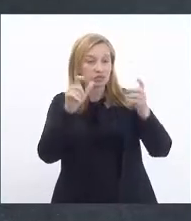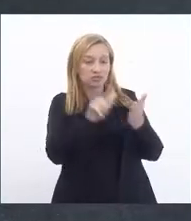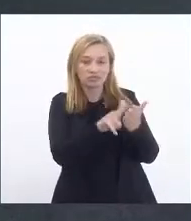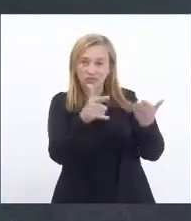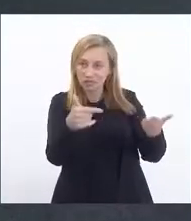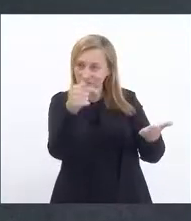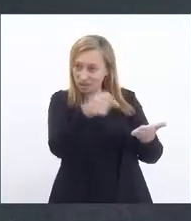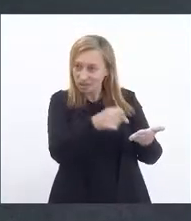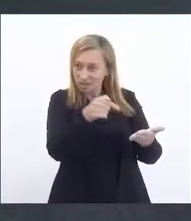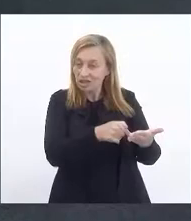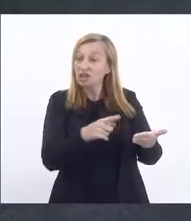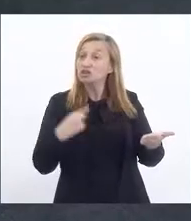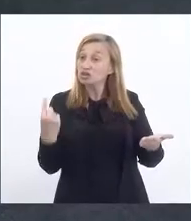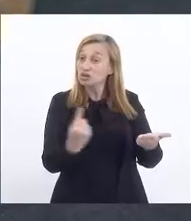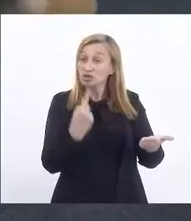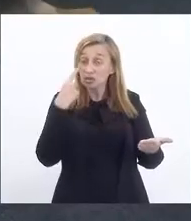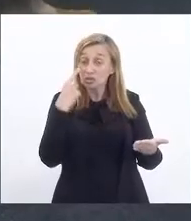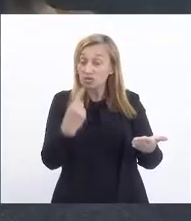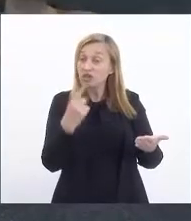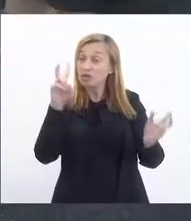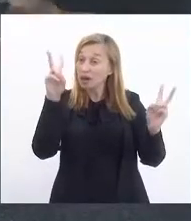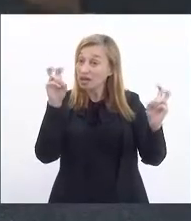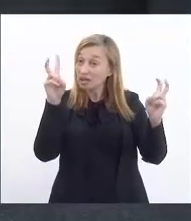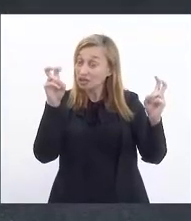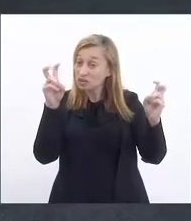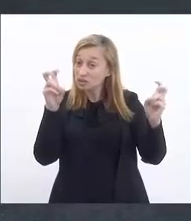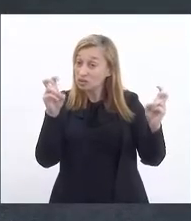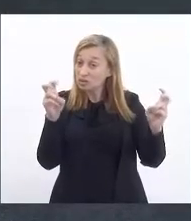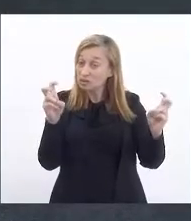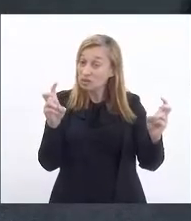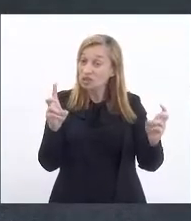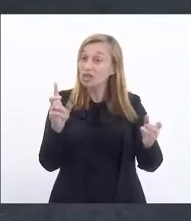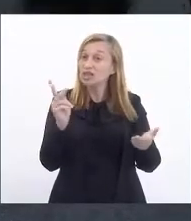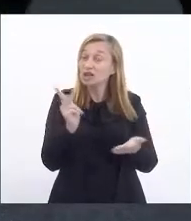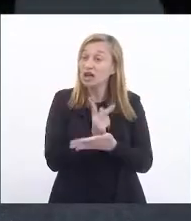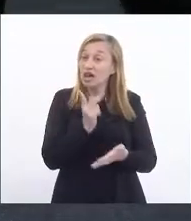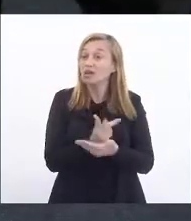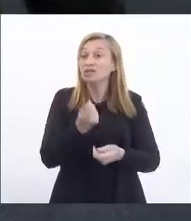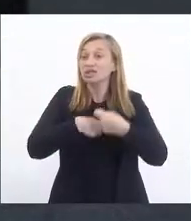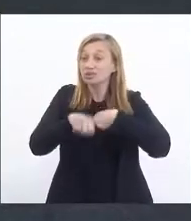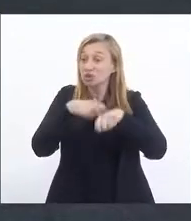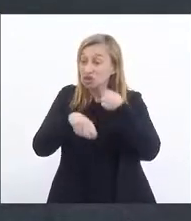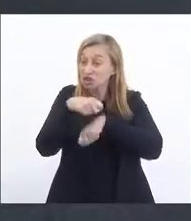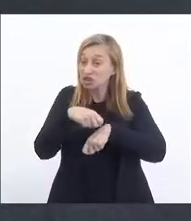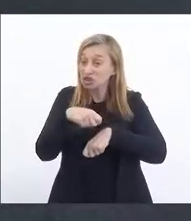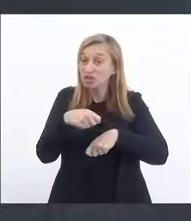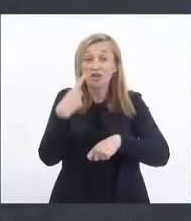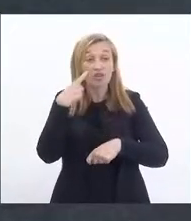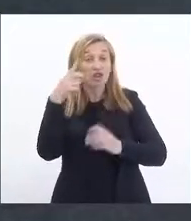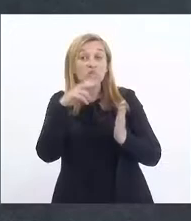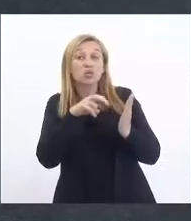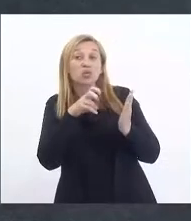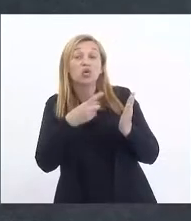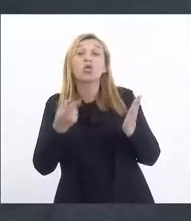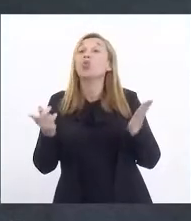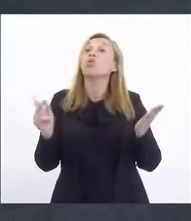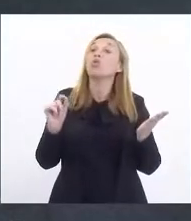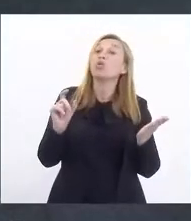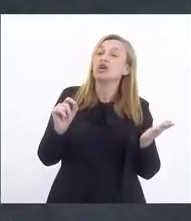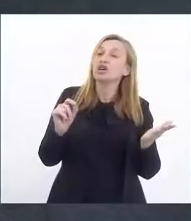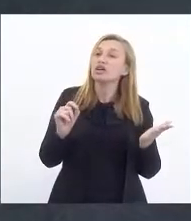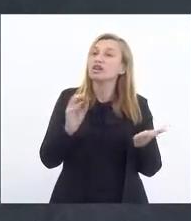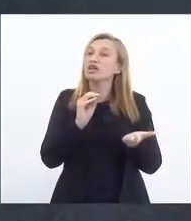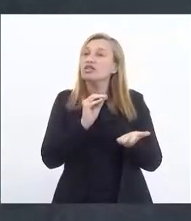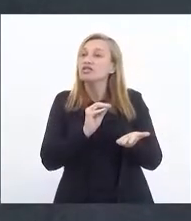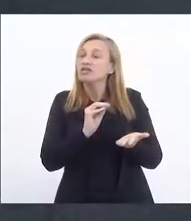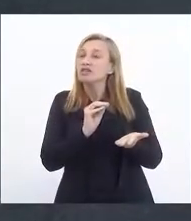nós estamos diante de casos de improbidade administrativa estamos diante de casos de ocorrência de